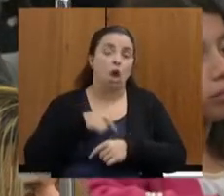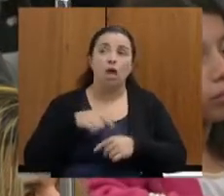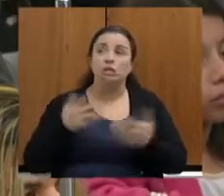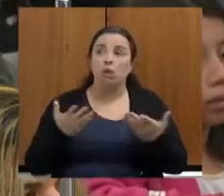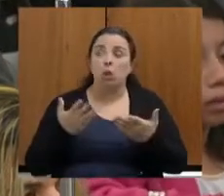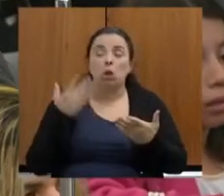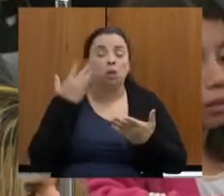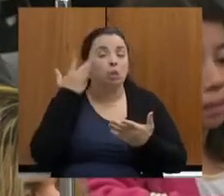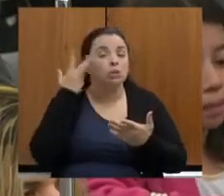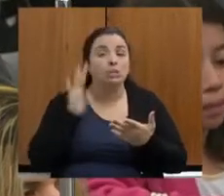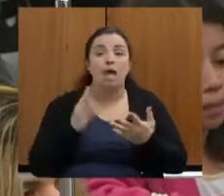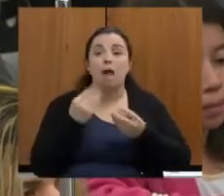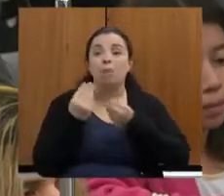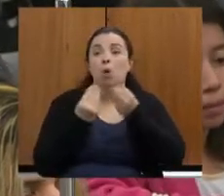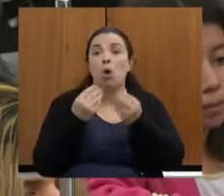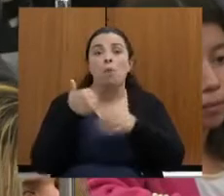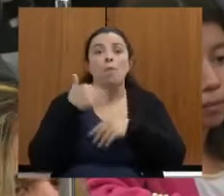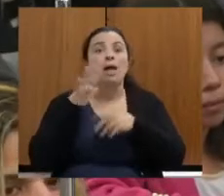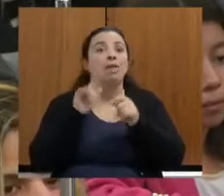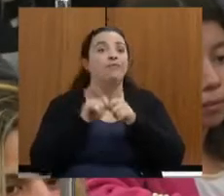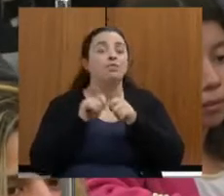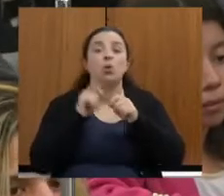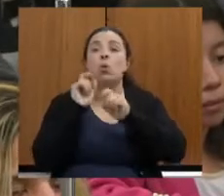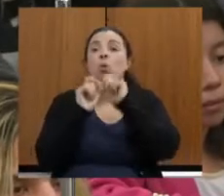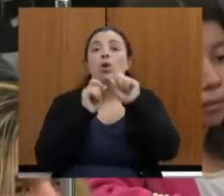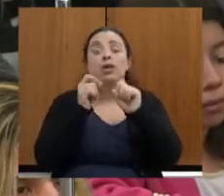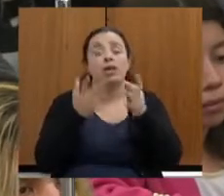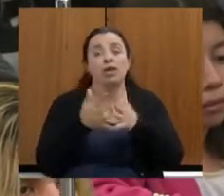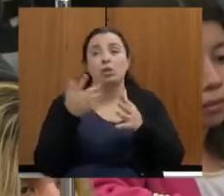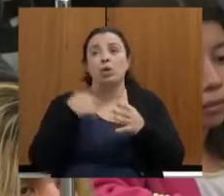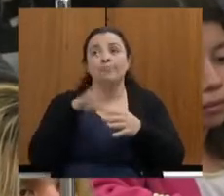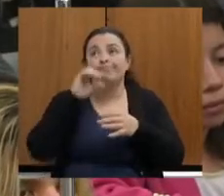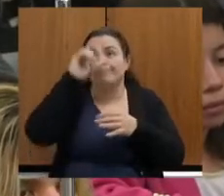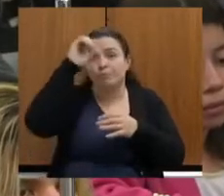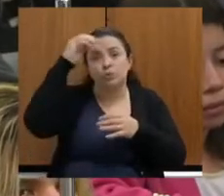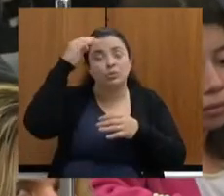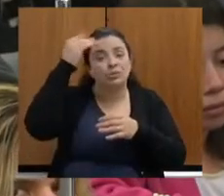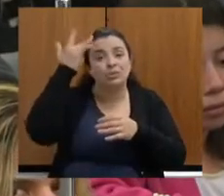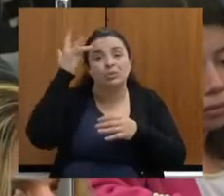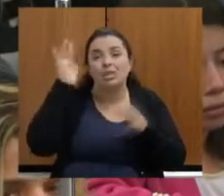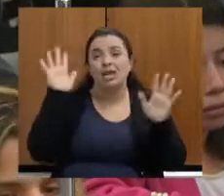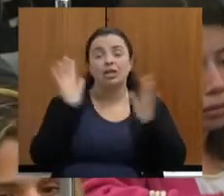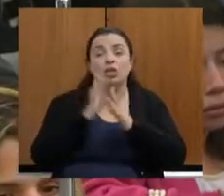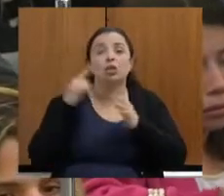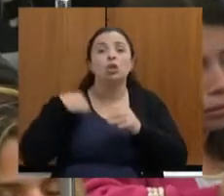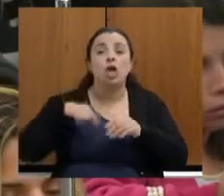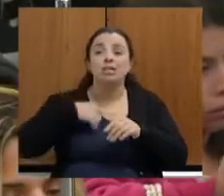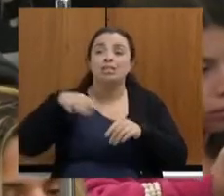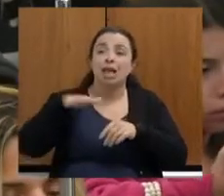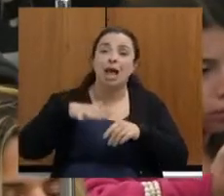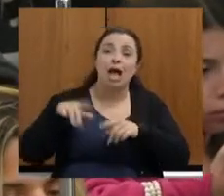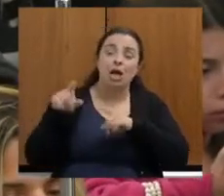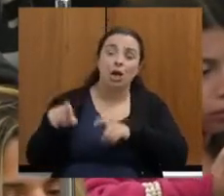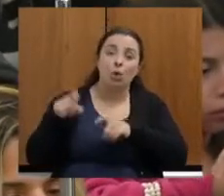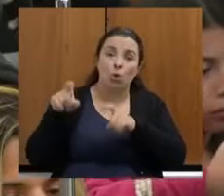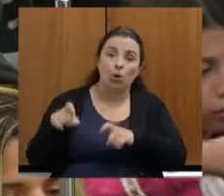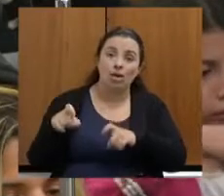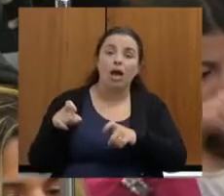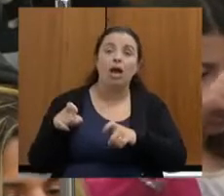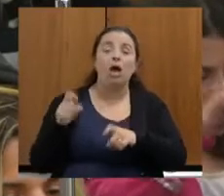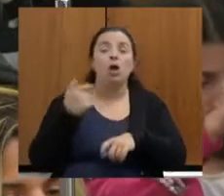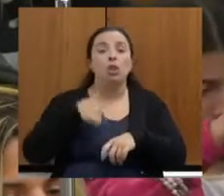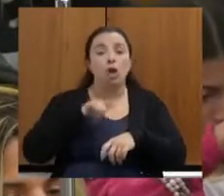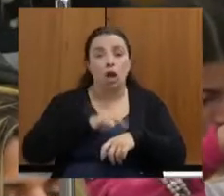é como muitas pessoas aí disse nós somos da área rural nós somos